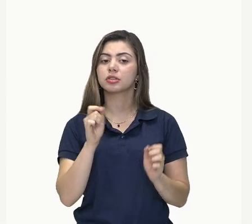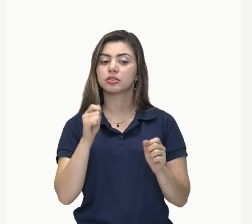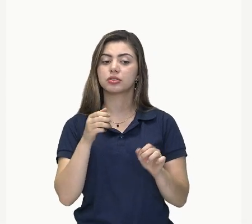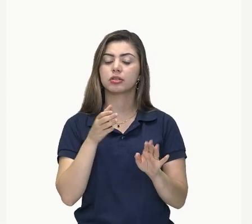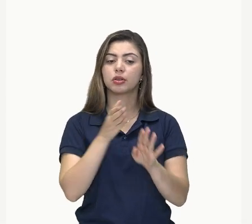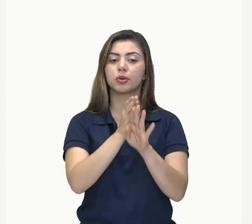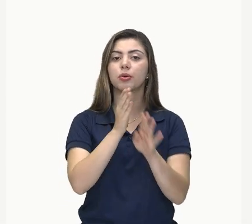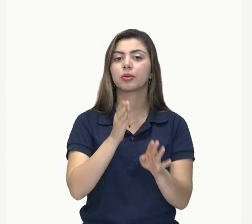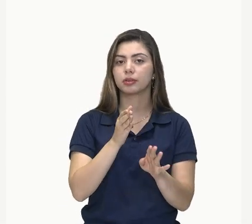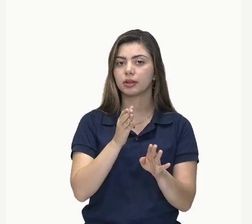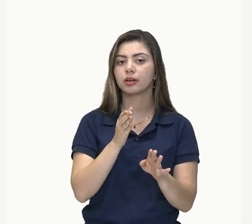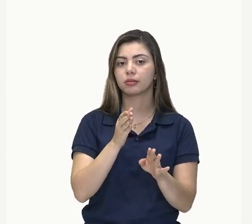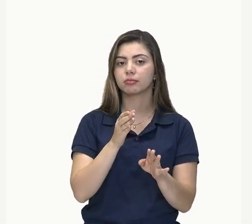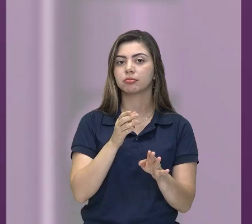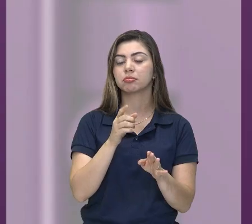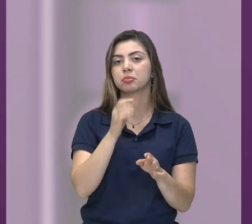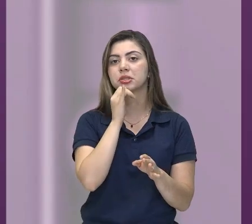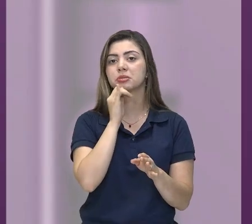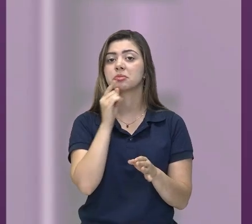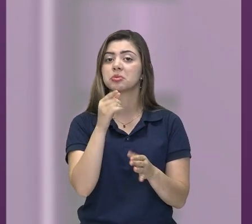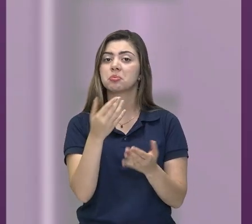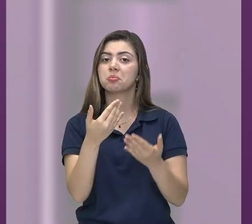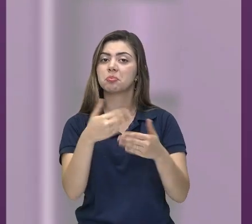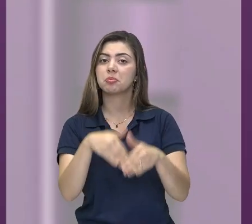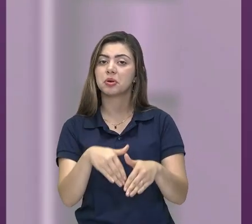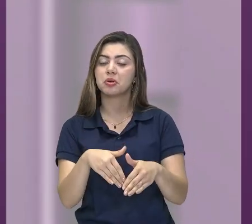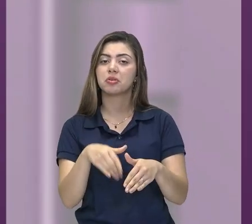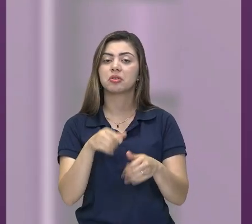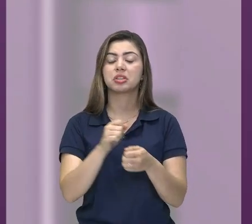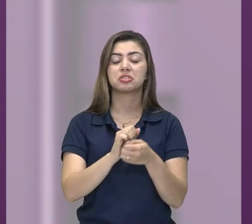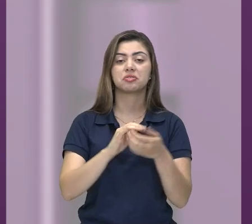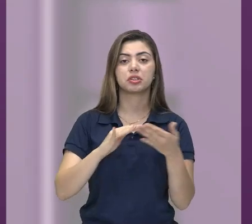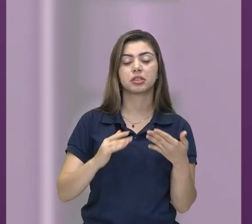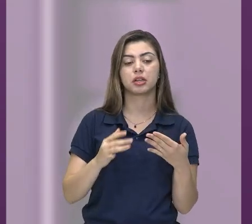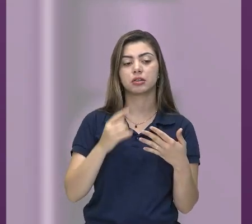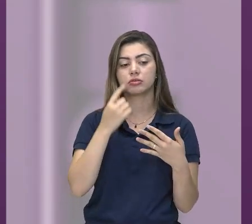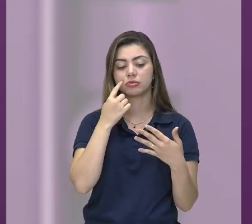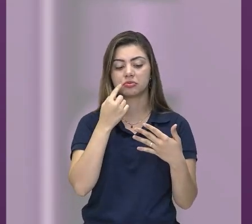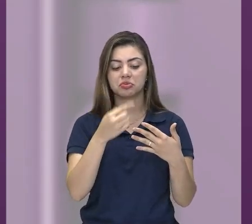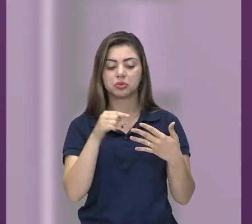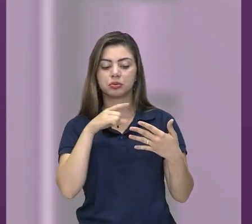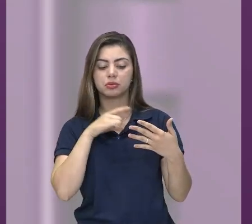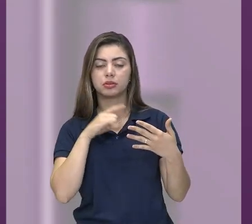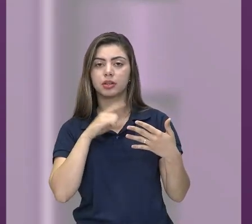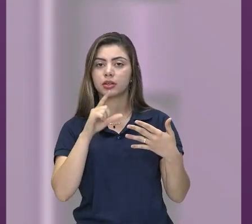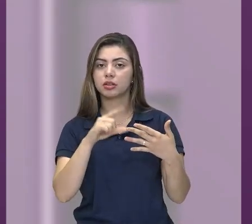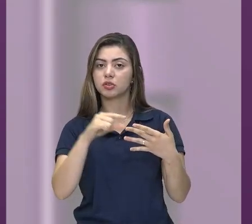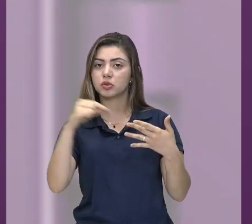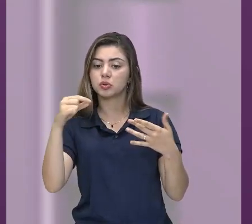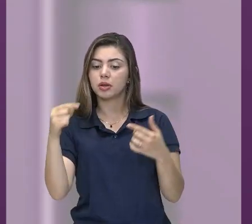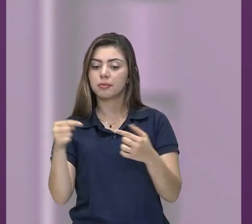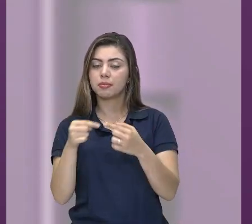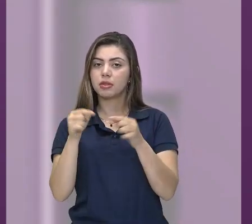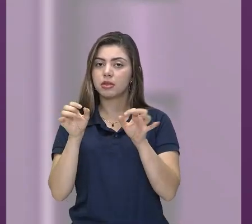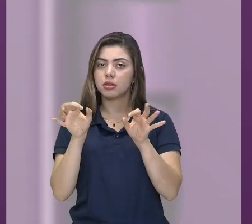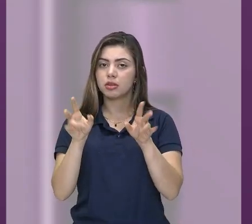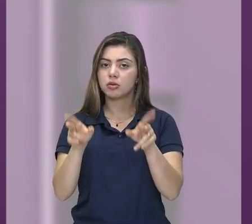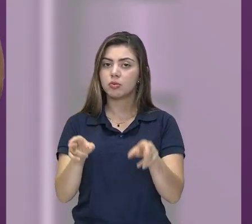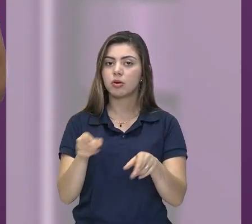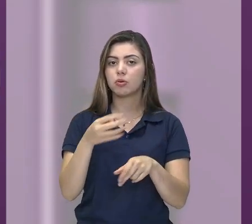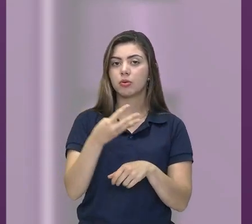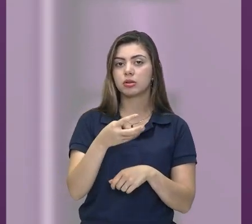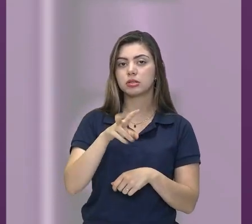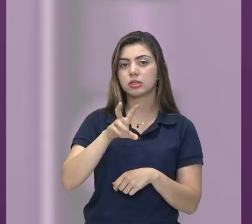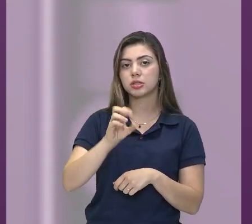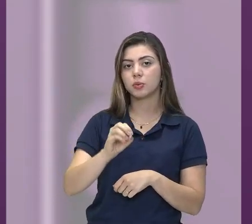lá na sua prova, no seu exercício, um valor que está descrito dessa forma, né,